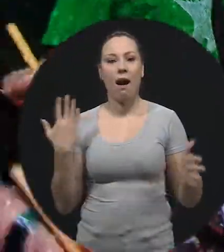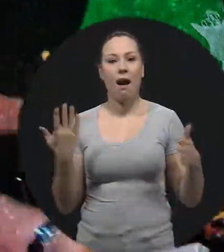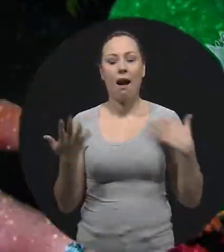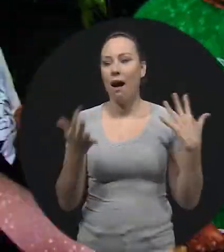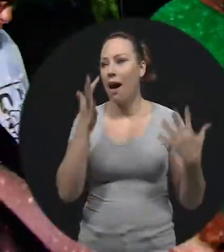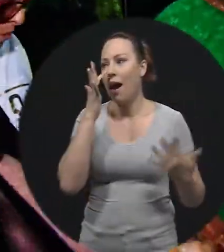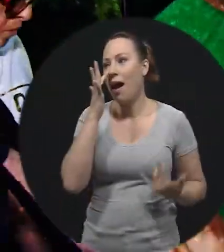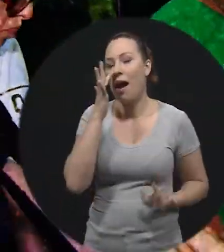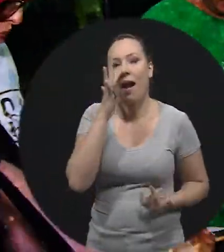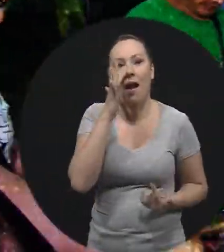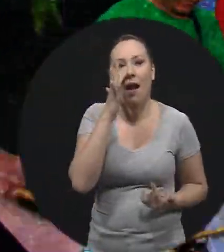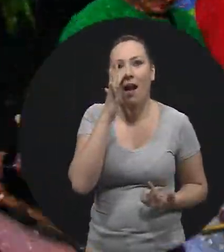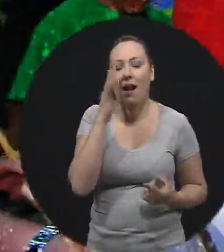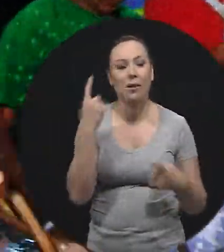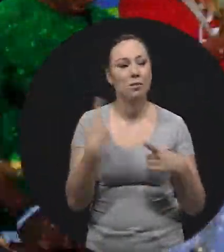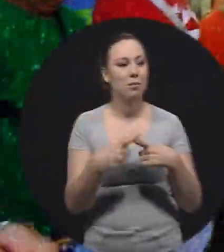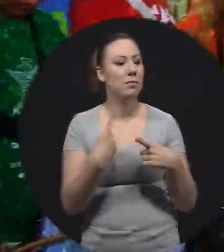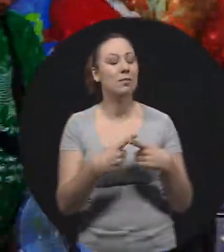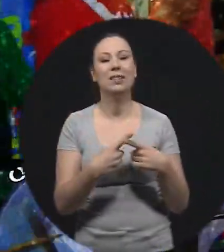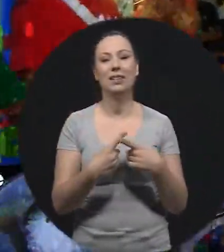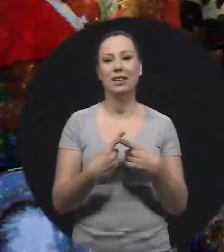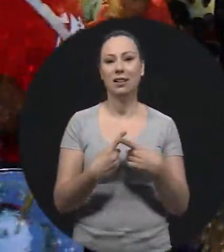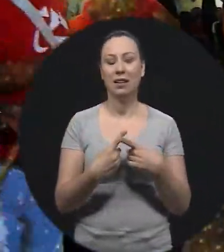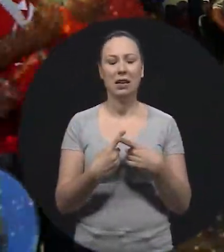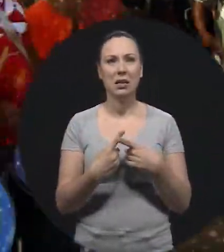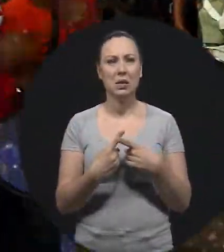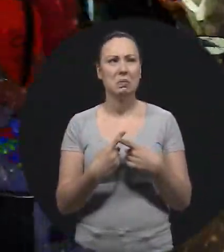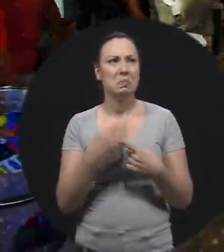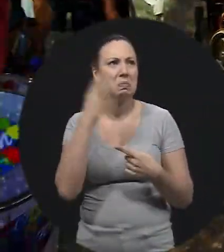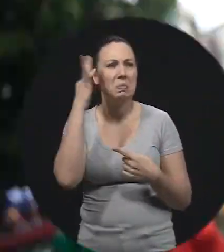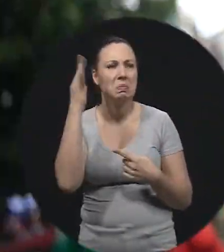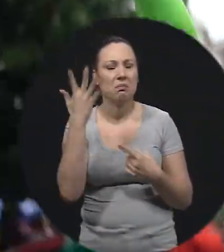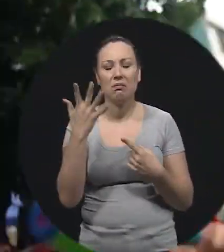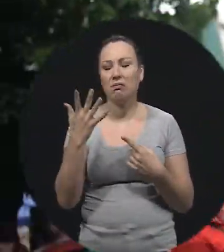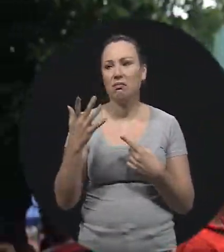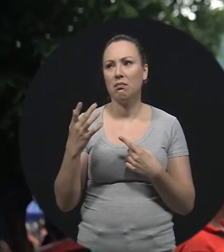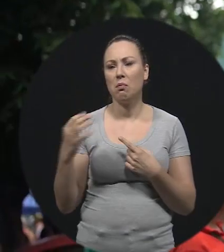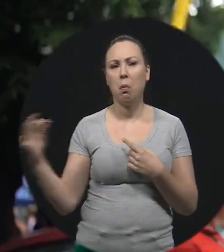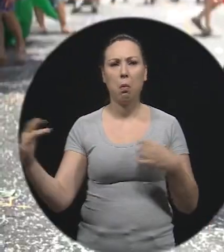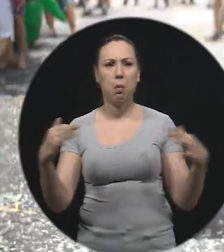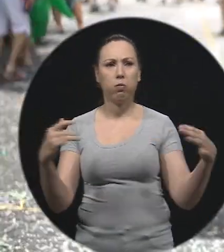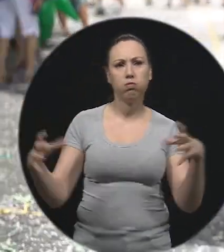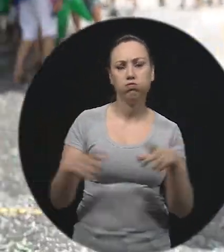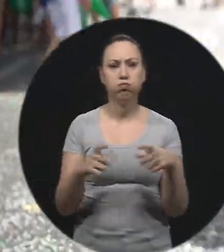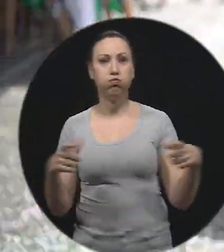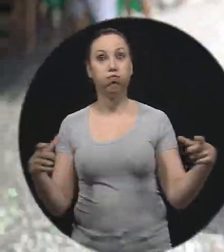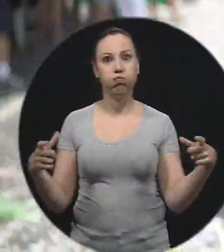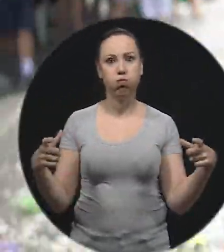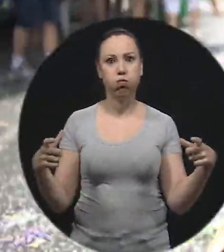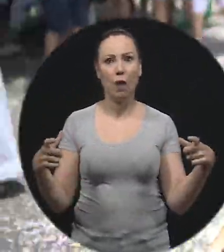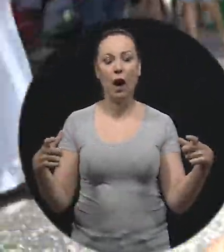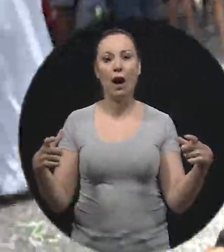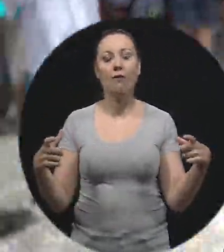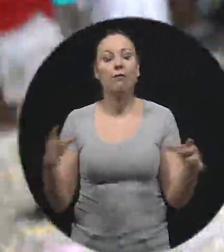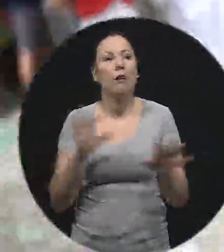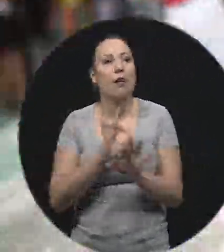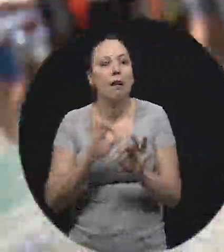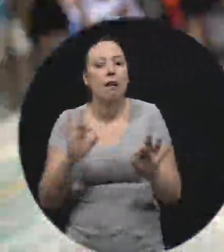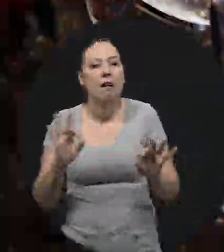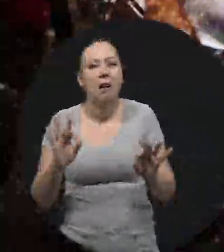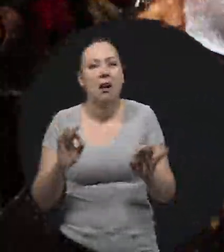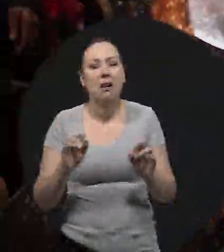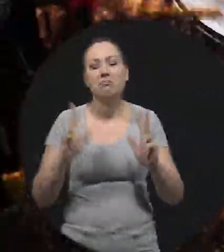Foi uma grata surpresa, porque a gente não contava com essa adesão tão grande, né,